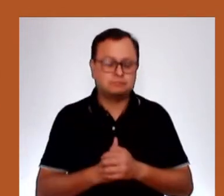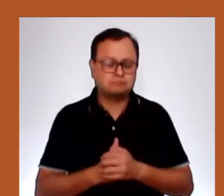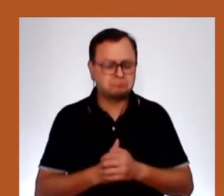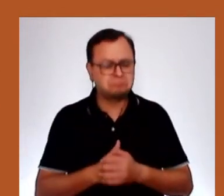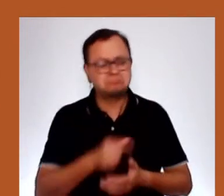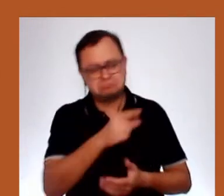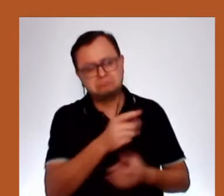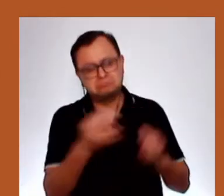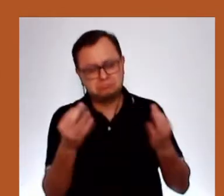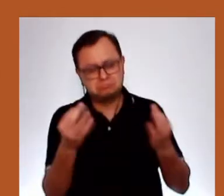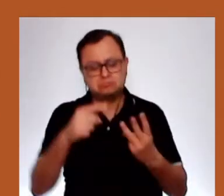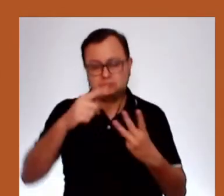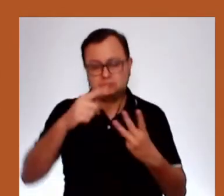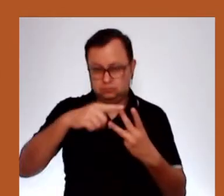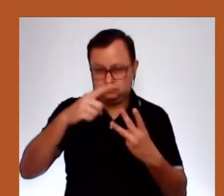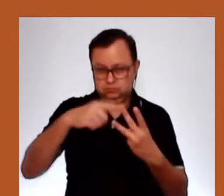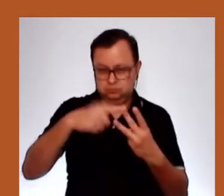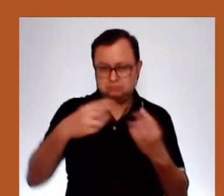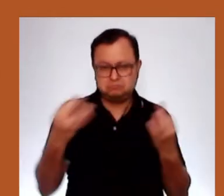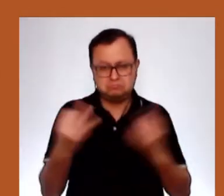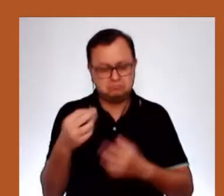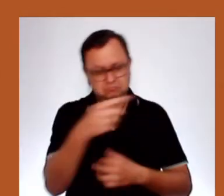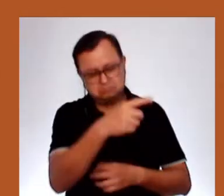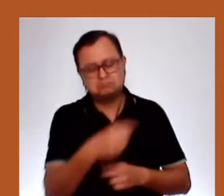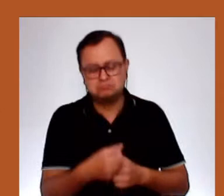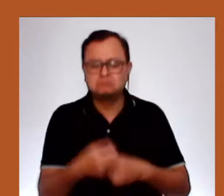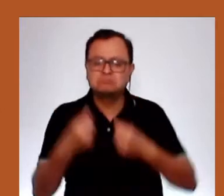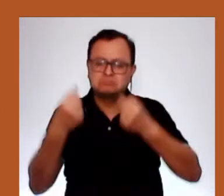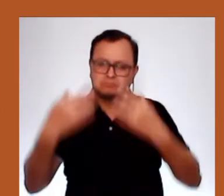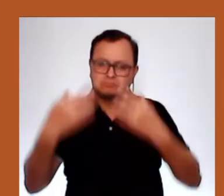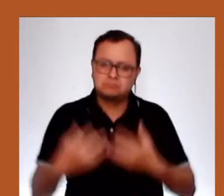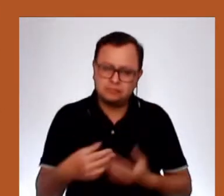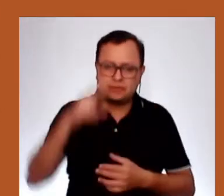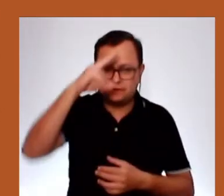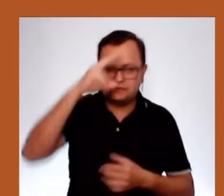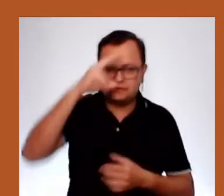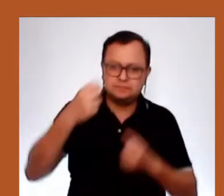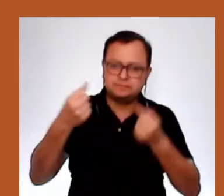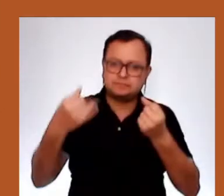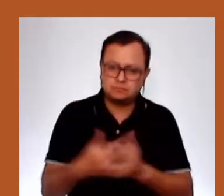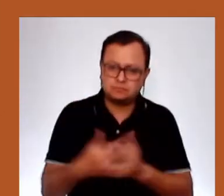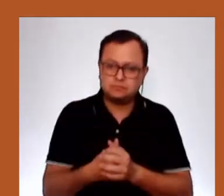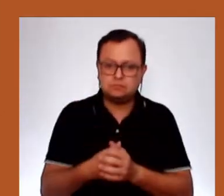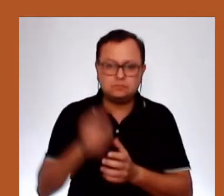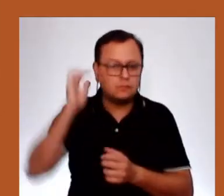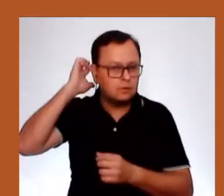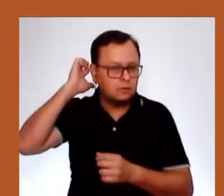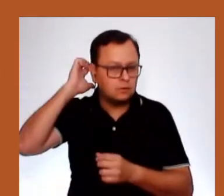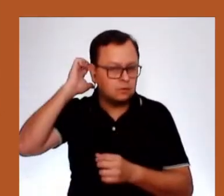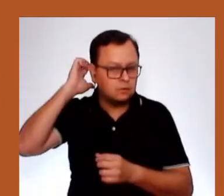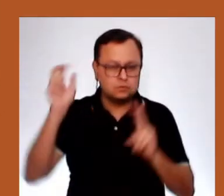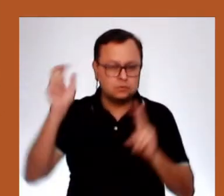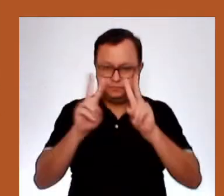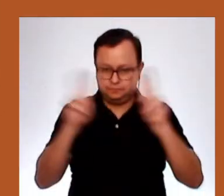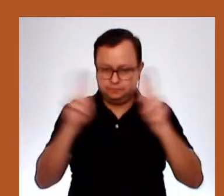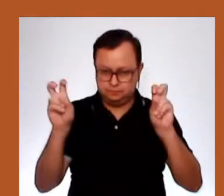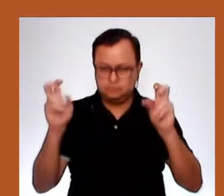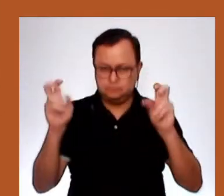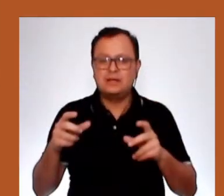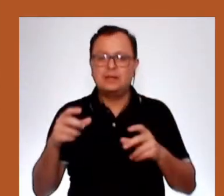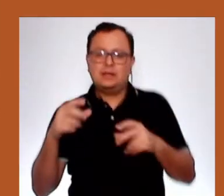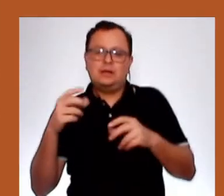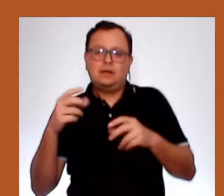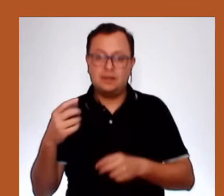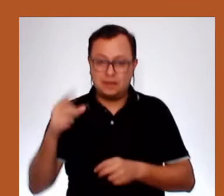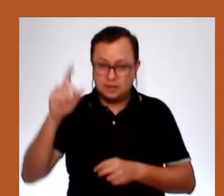esse gancho inicial que a professora Vera trouxe, né? É, sobre ser uma filosofia e isso